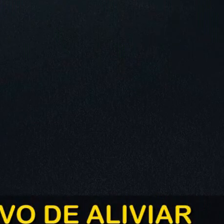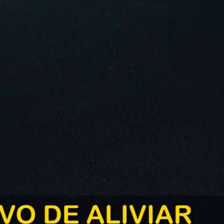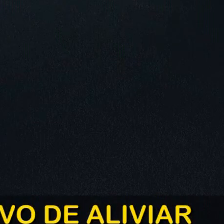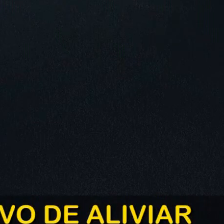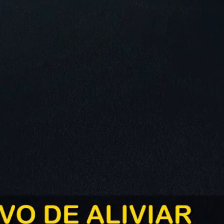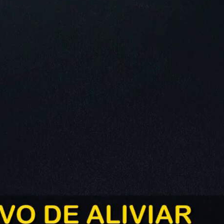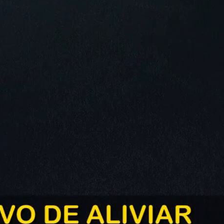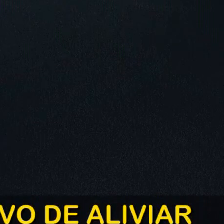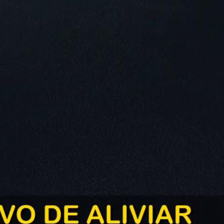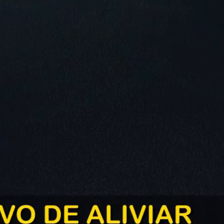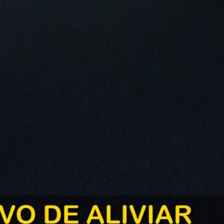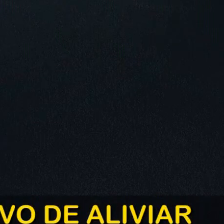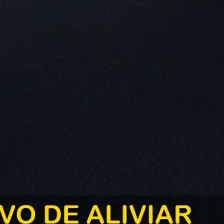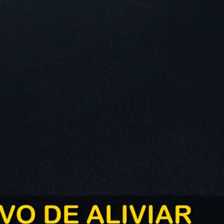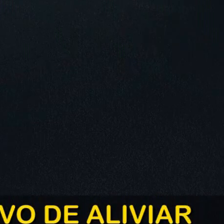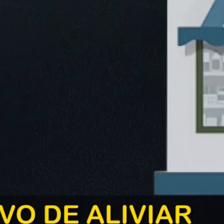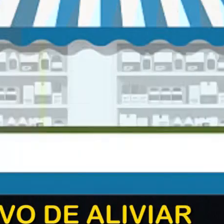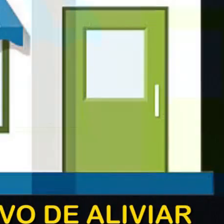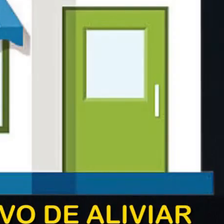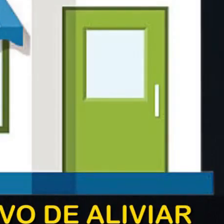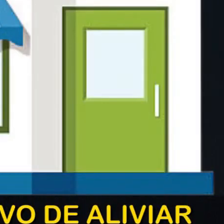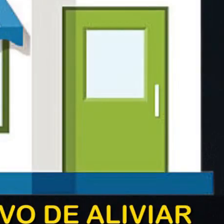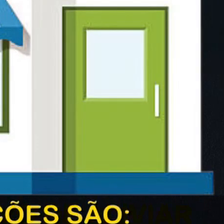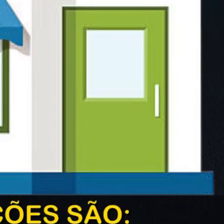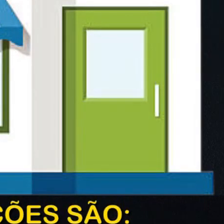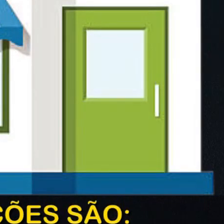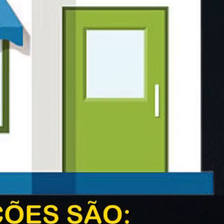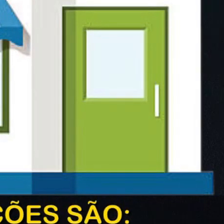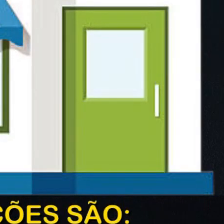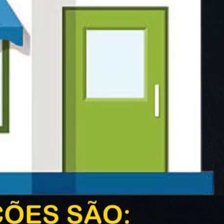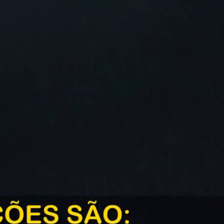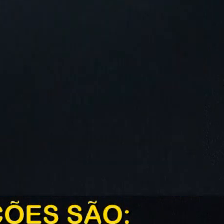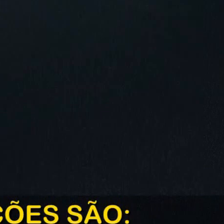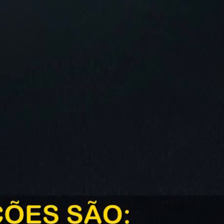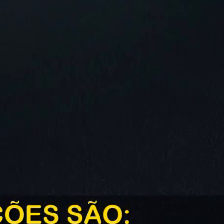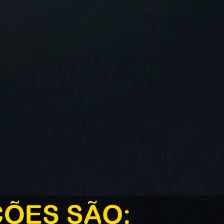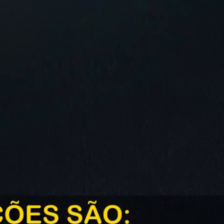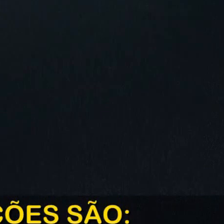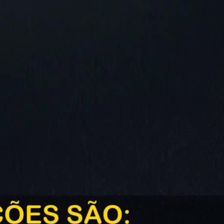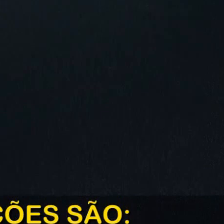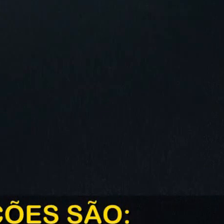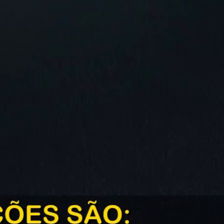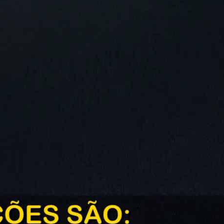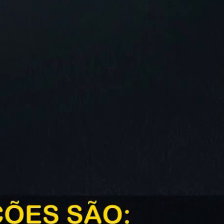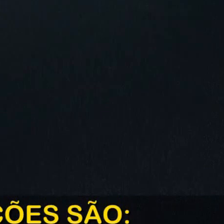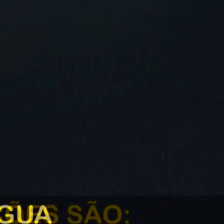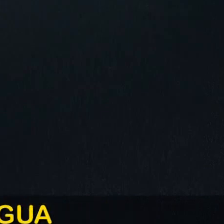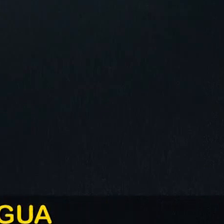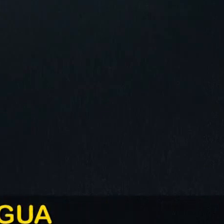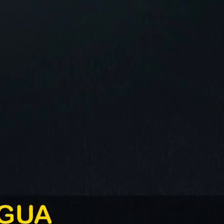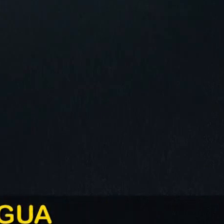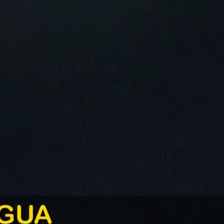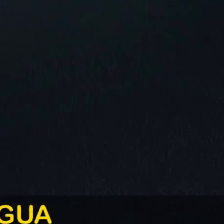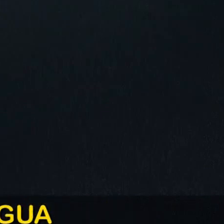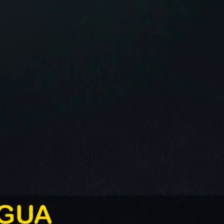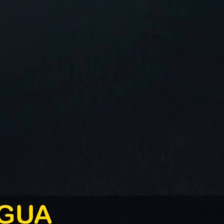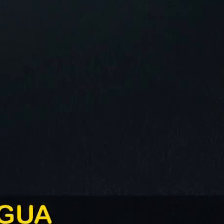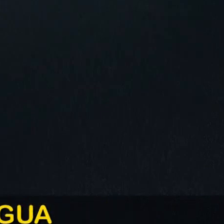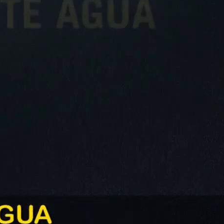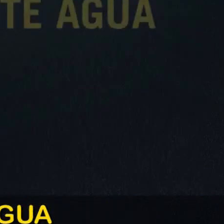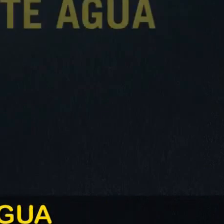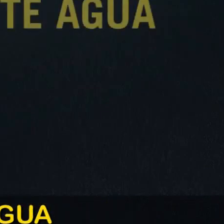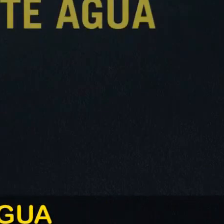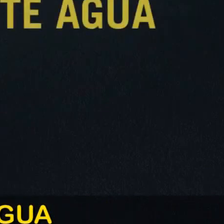a assistência é feita pelo SUS com o objetivo de aliviar os sintomas. As principais recomendações são fazer